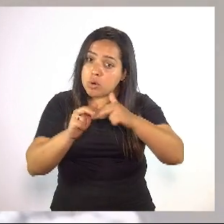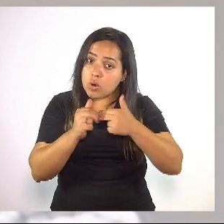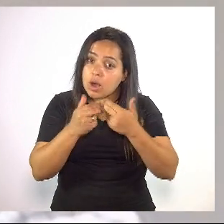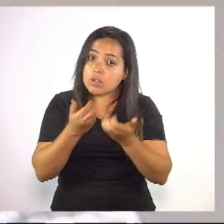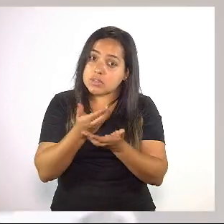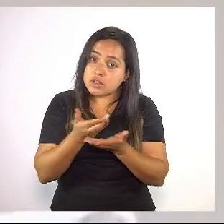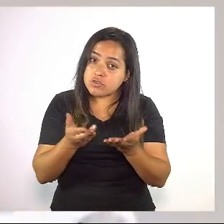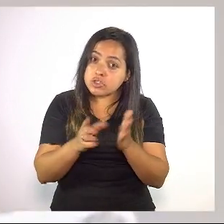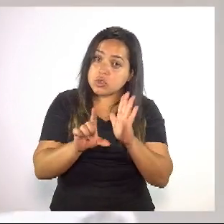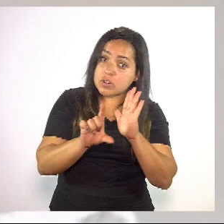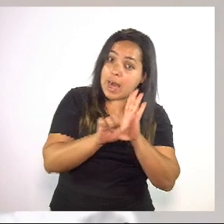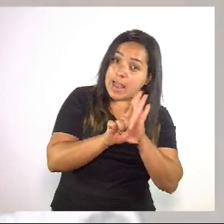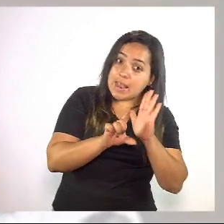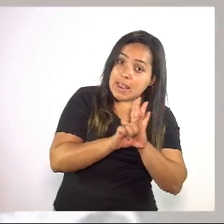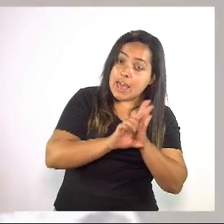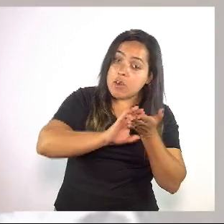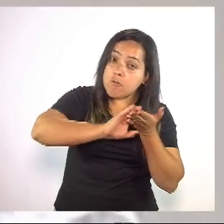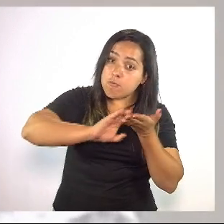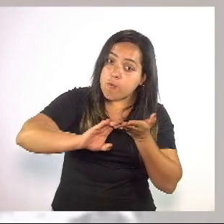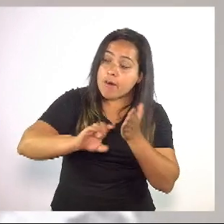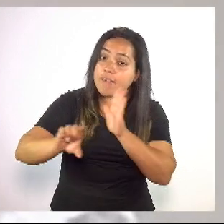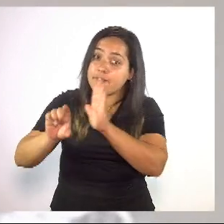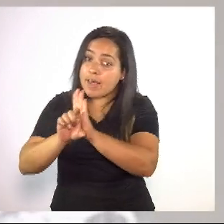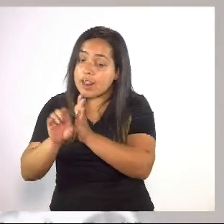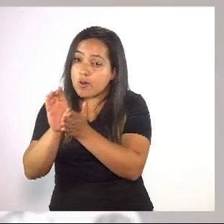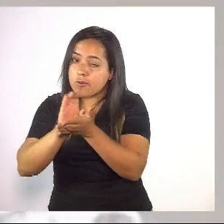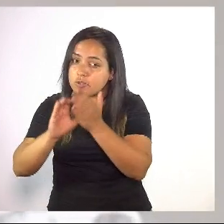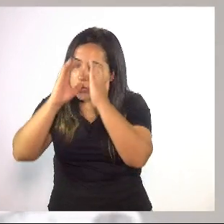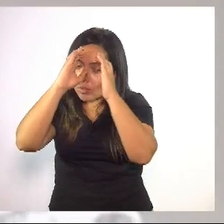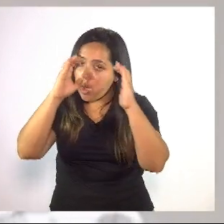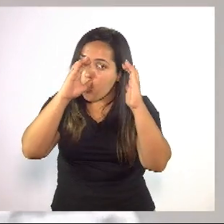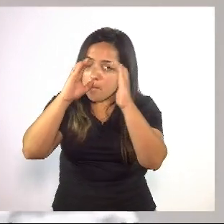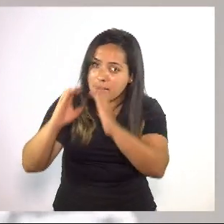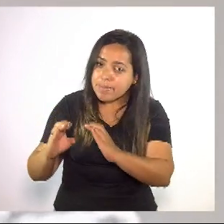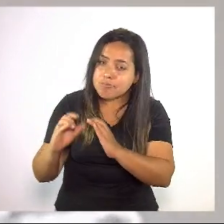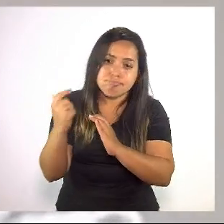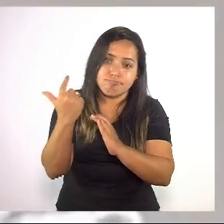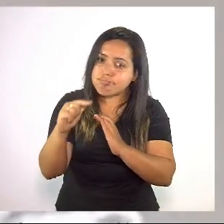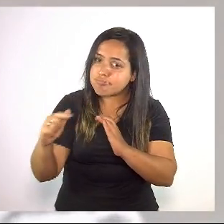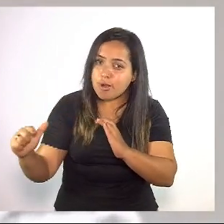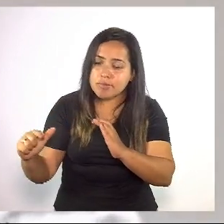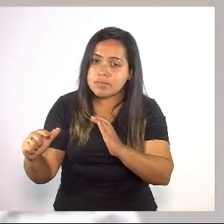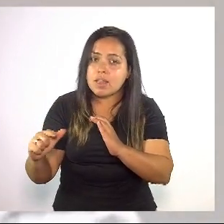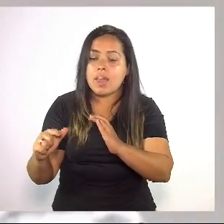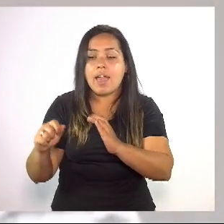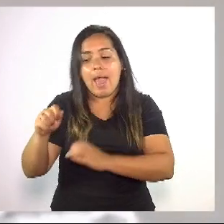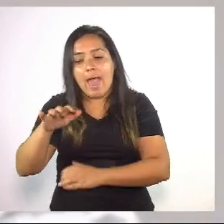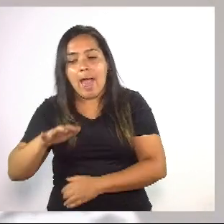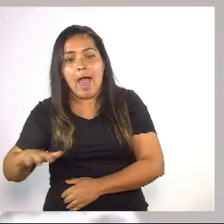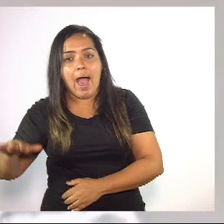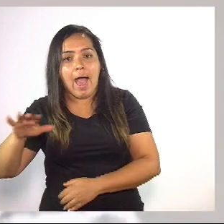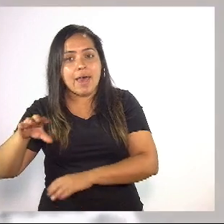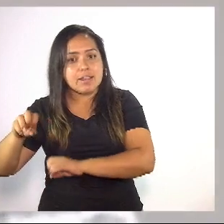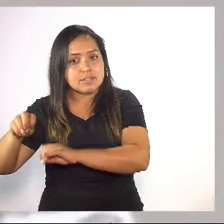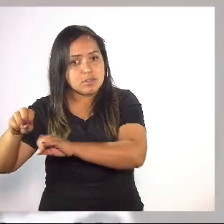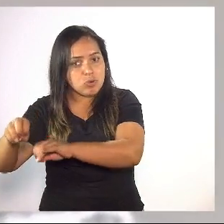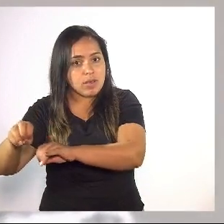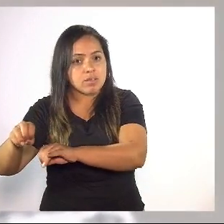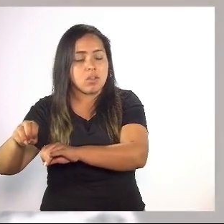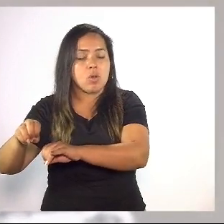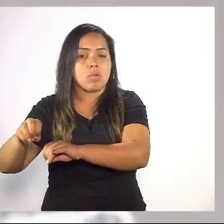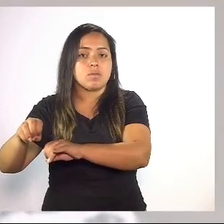da inconstitucionalidade, tanto formal quanto material, da lei, para as áreas de educação,